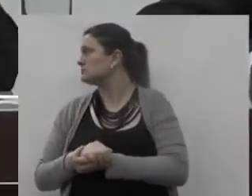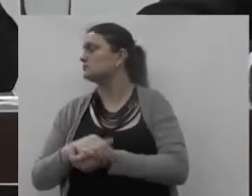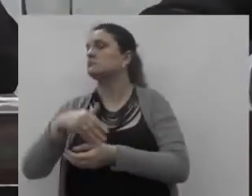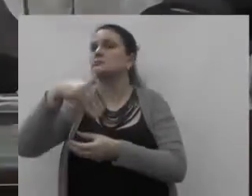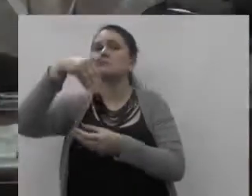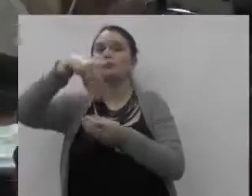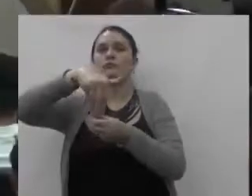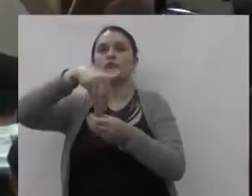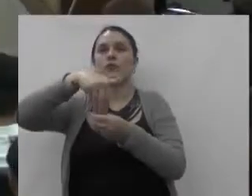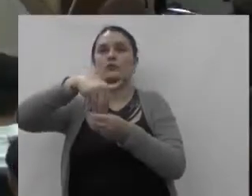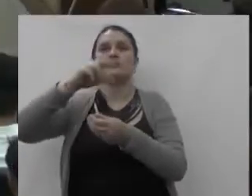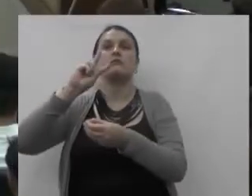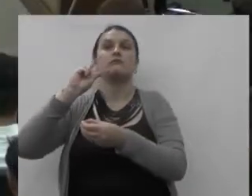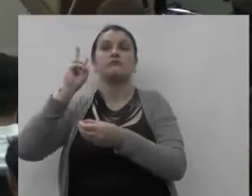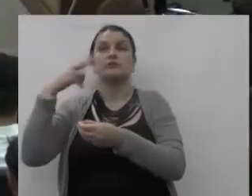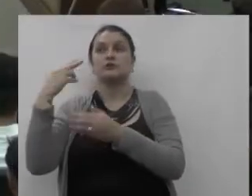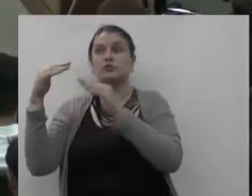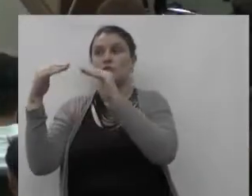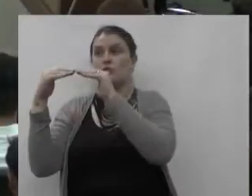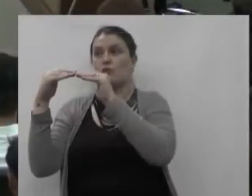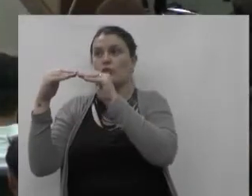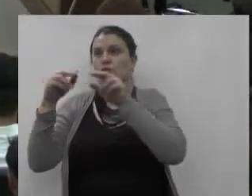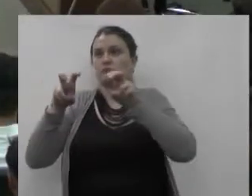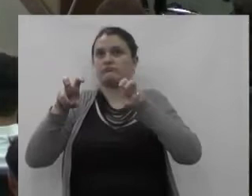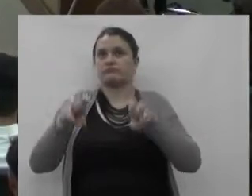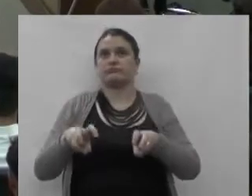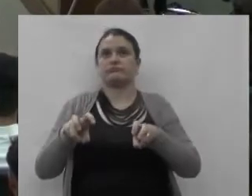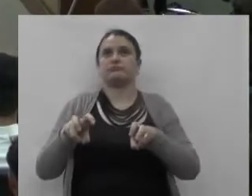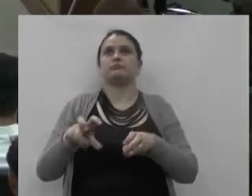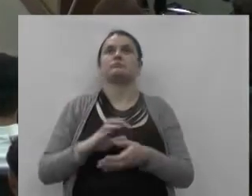Em votação, senhores vereadores que concordam, permaneçam como estão.